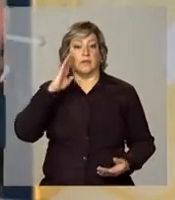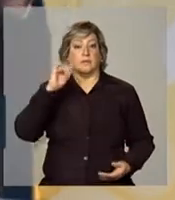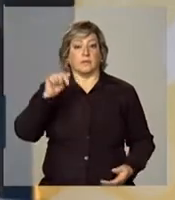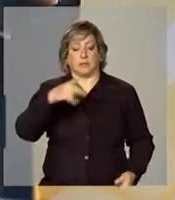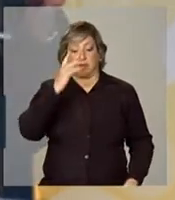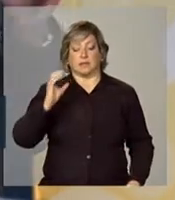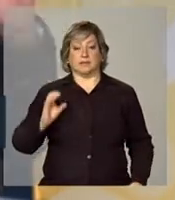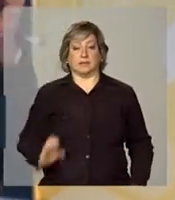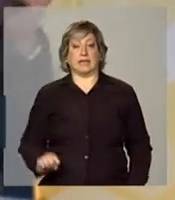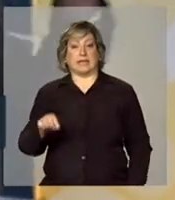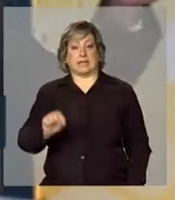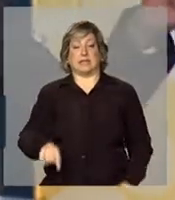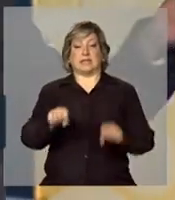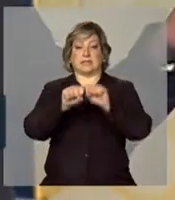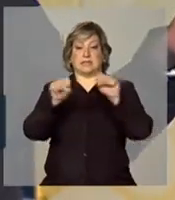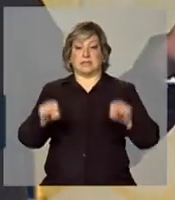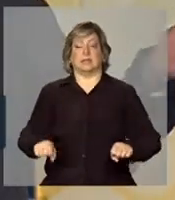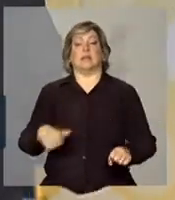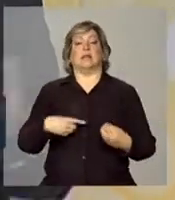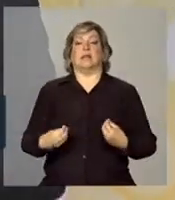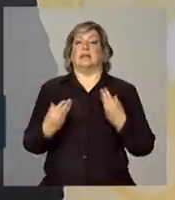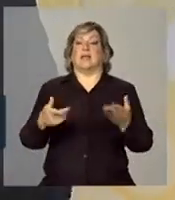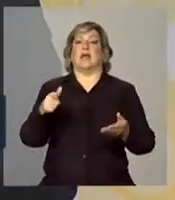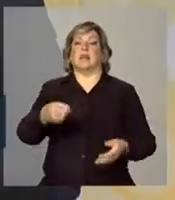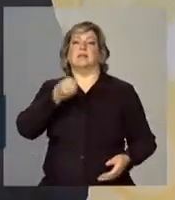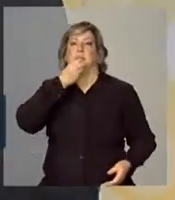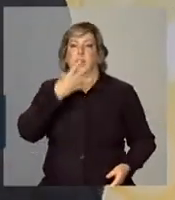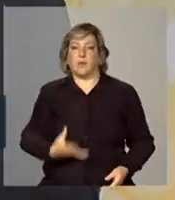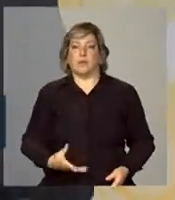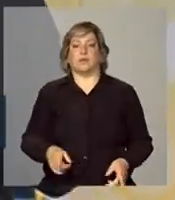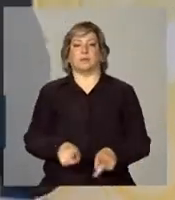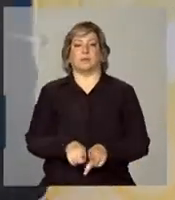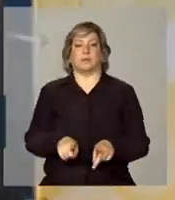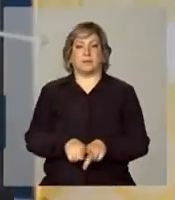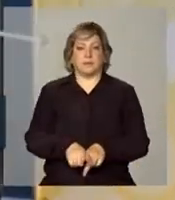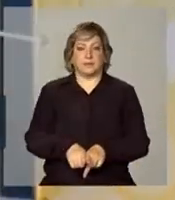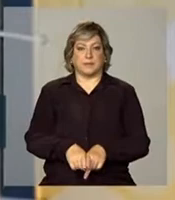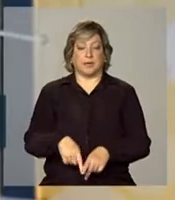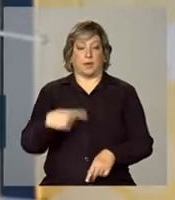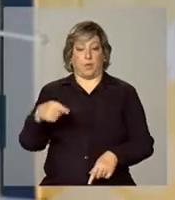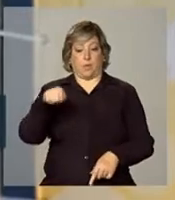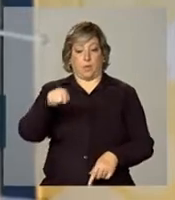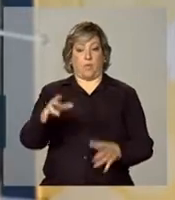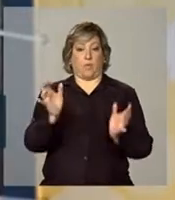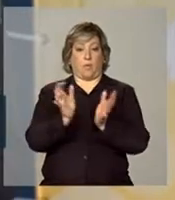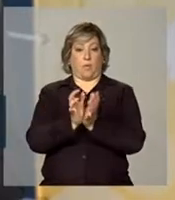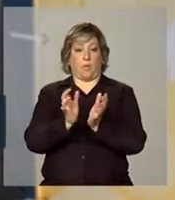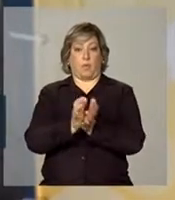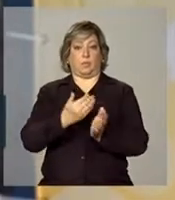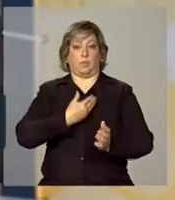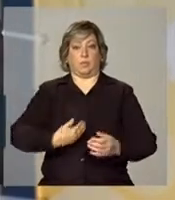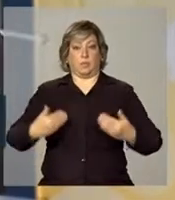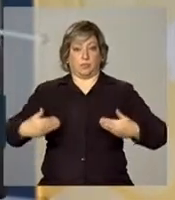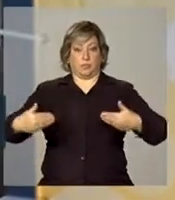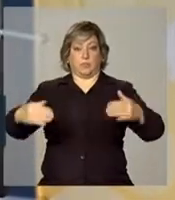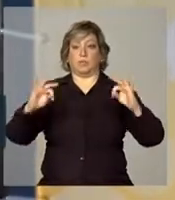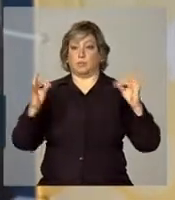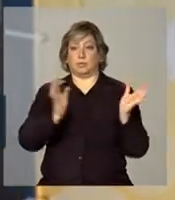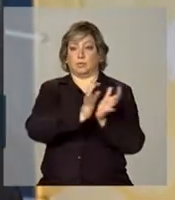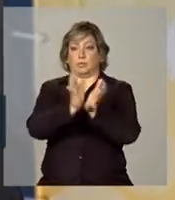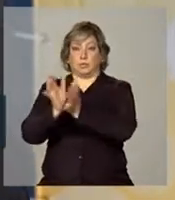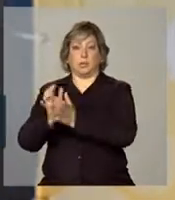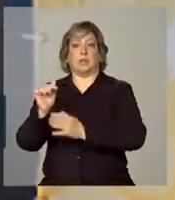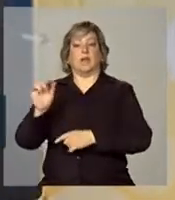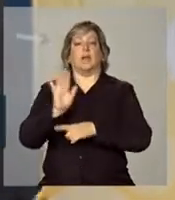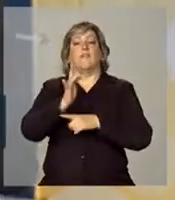cidadão, esse sistema, ele traz esses benefícios, e do ponto de vista do órgão público, ele facilita o